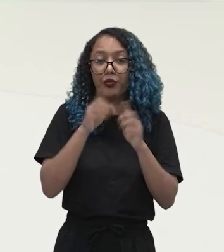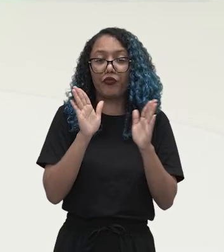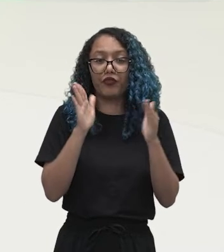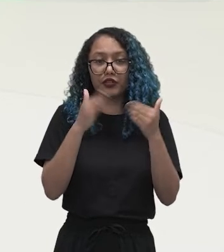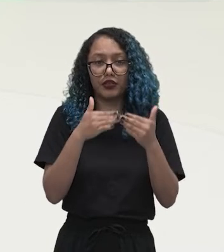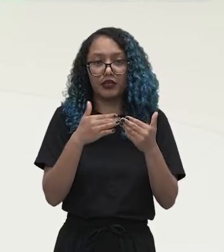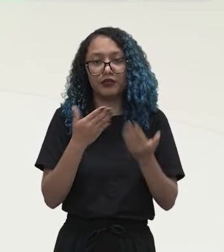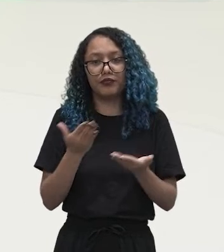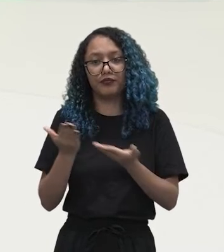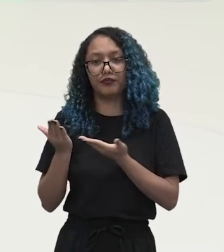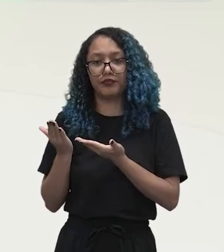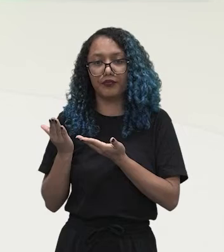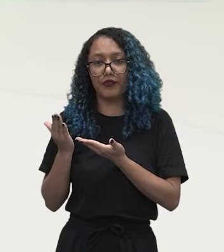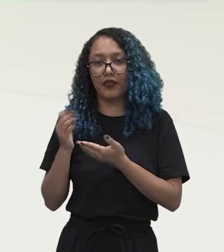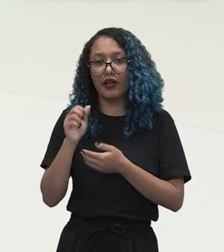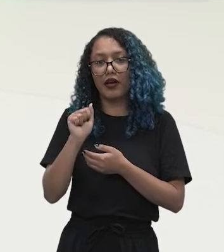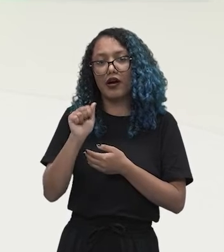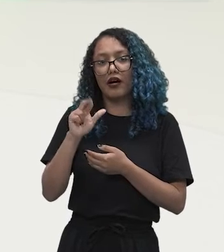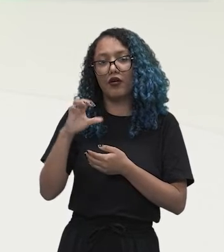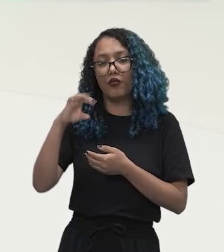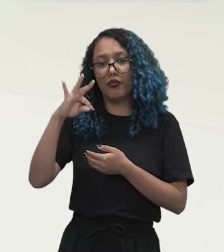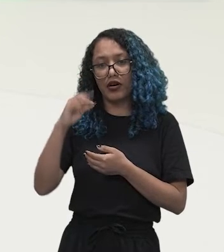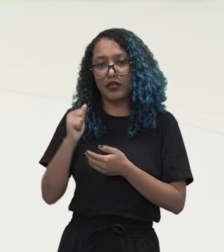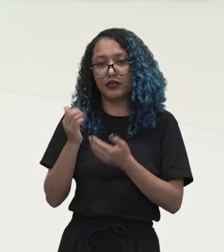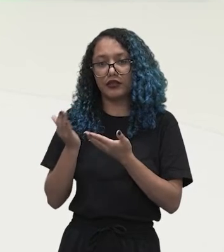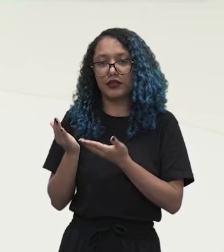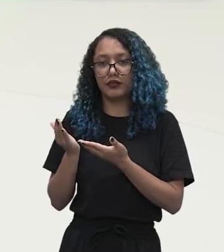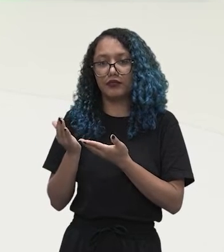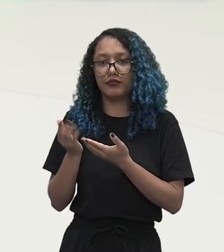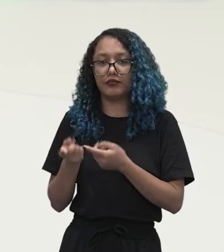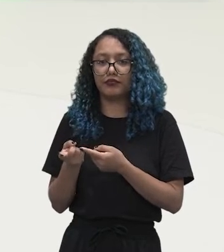fechada aromática ou cadeia fechada